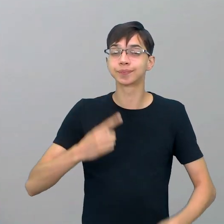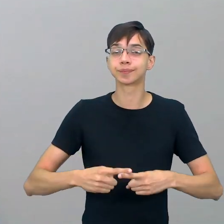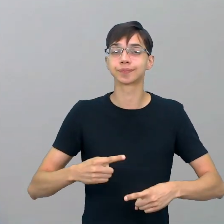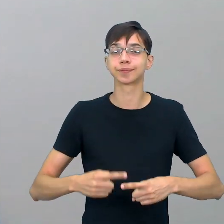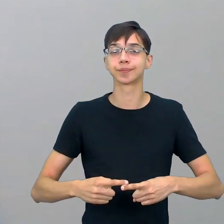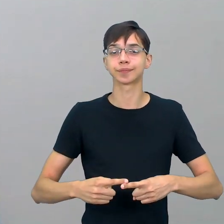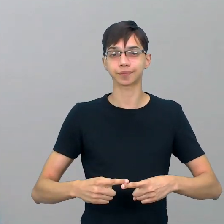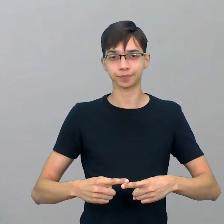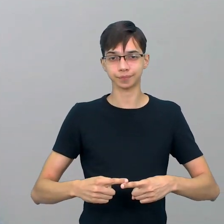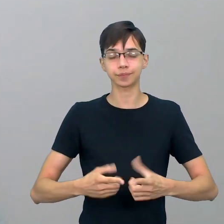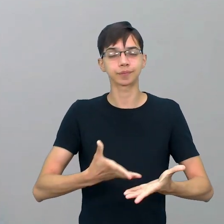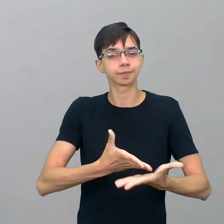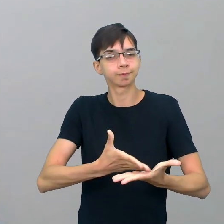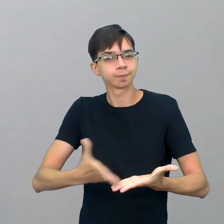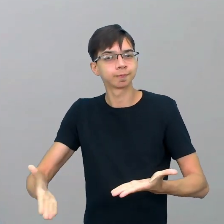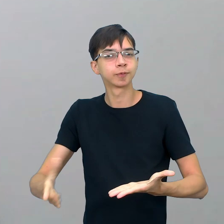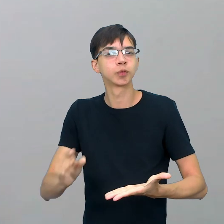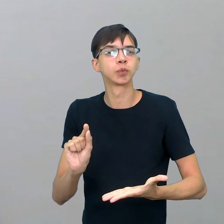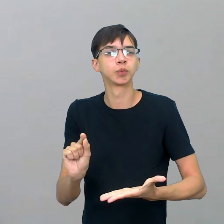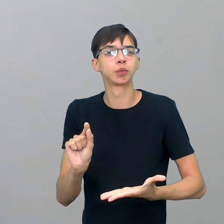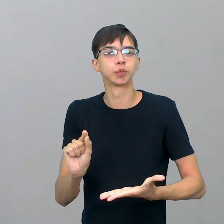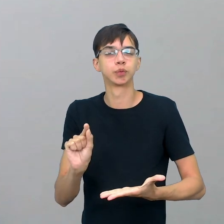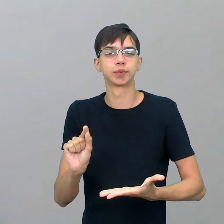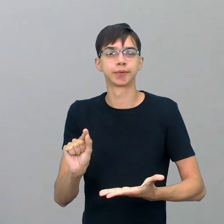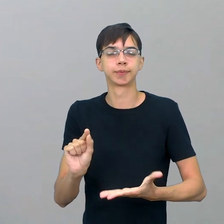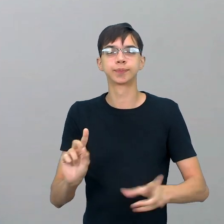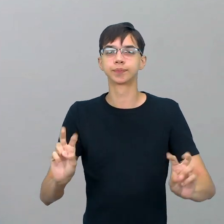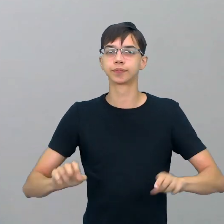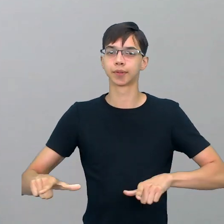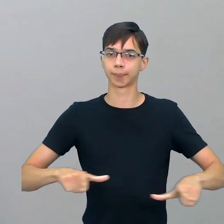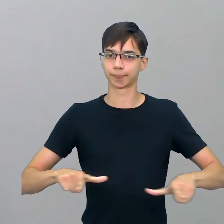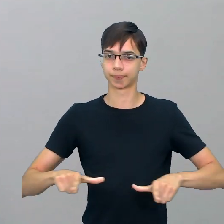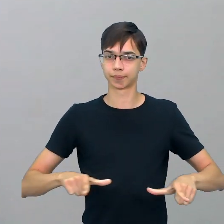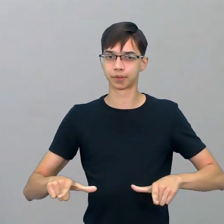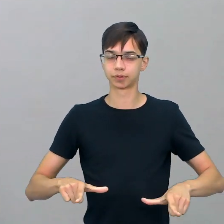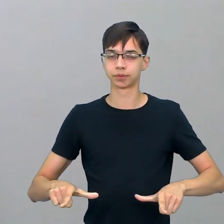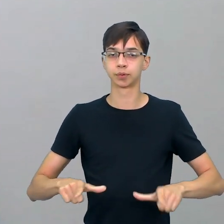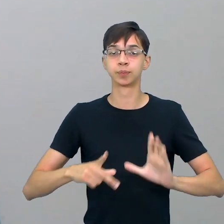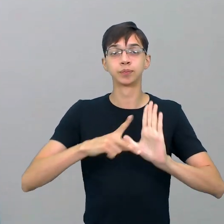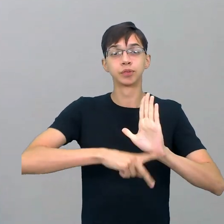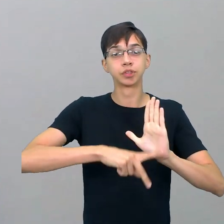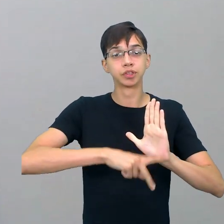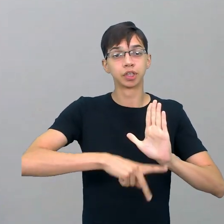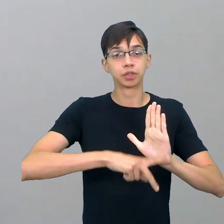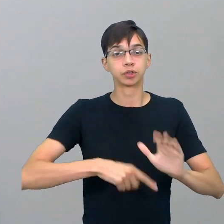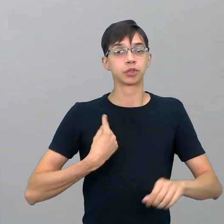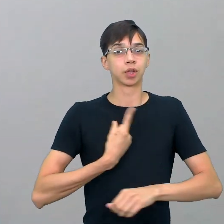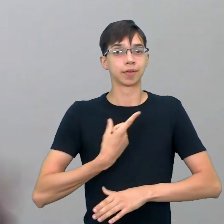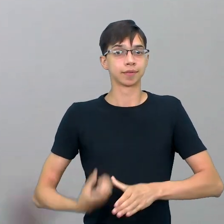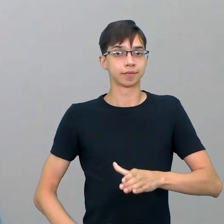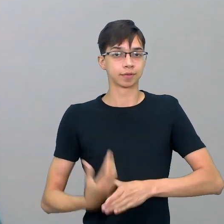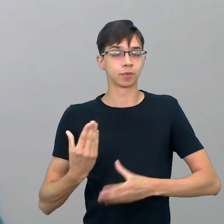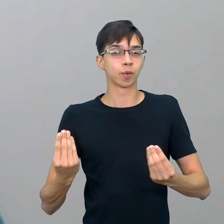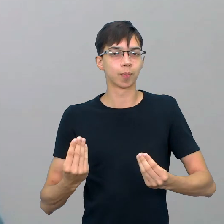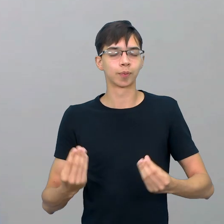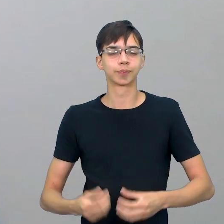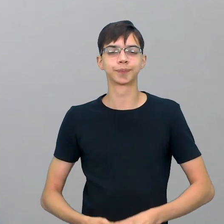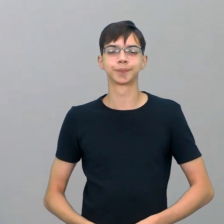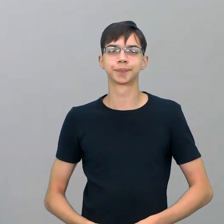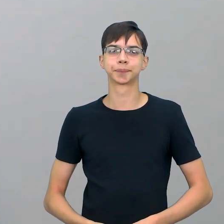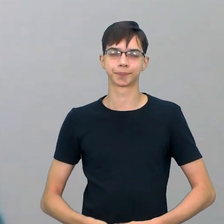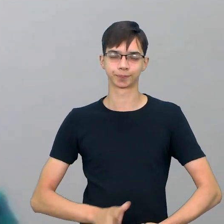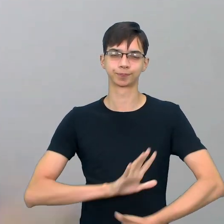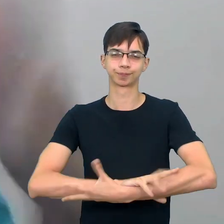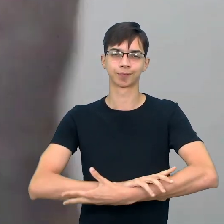está iniciando agora na escola em que eu trabalho, que é um projeto que a gente criou em parceria com o Instituto Federal.